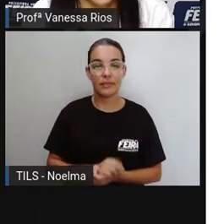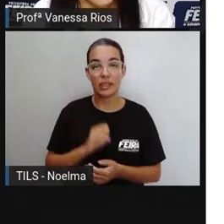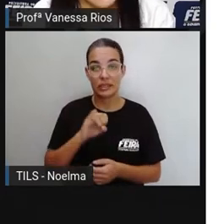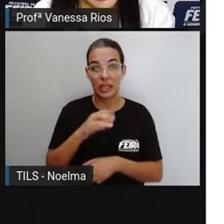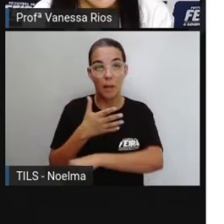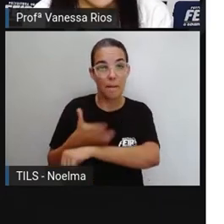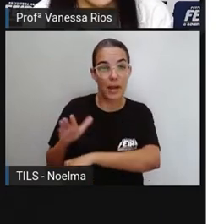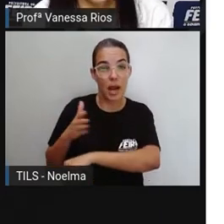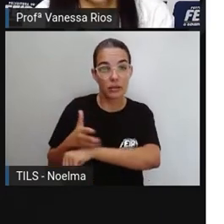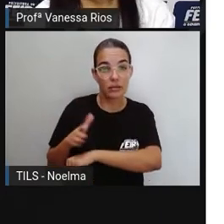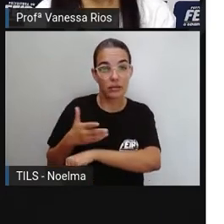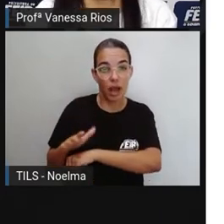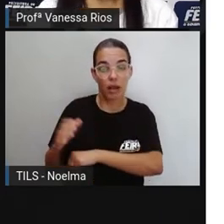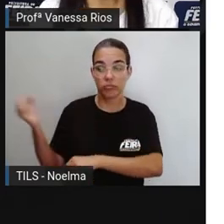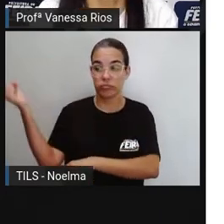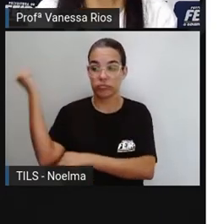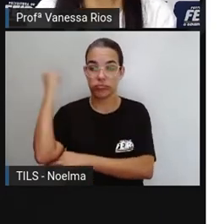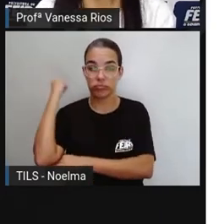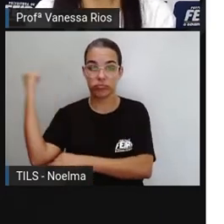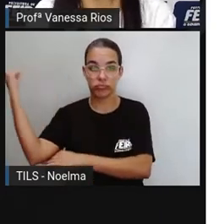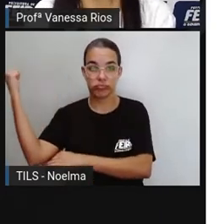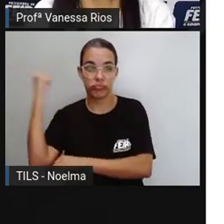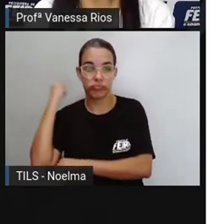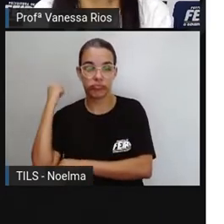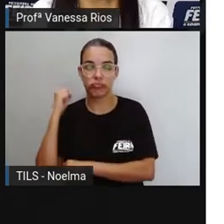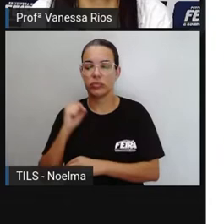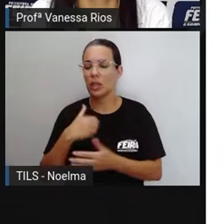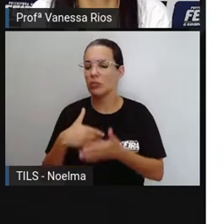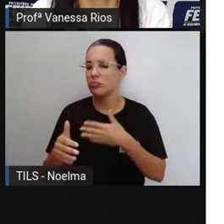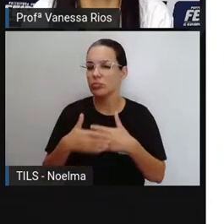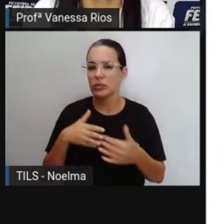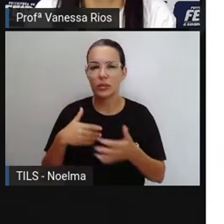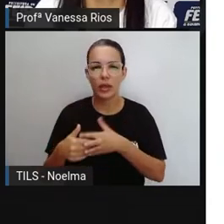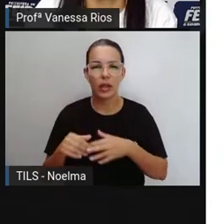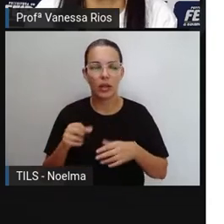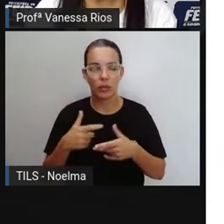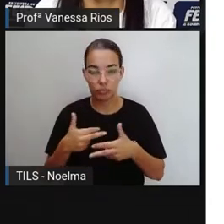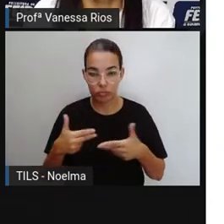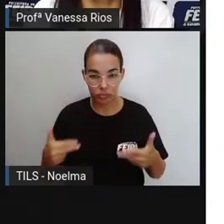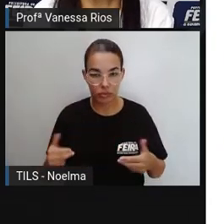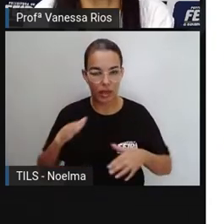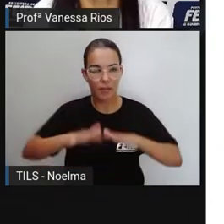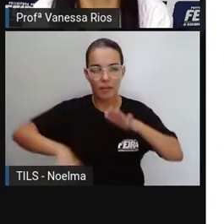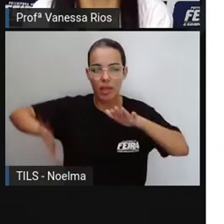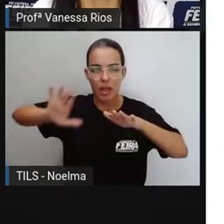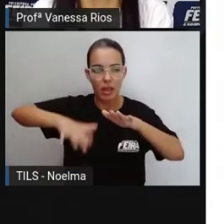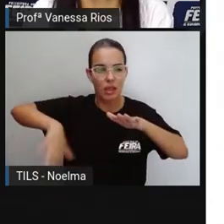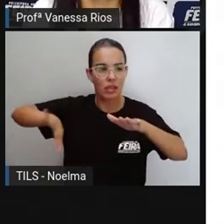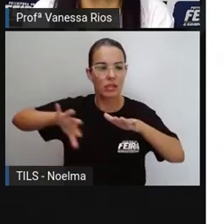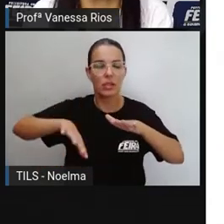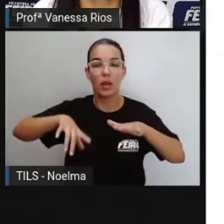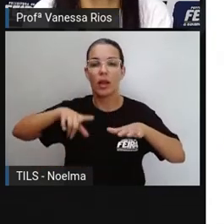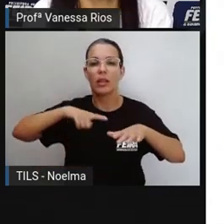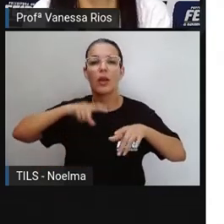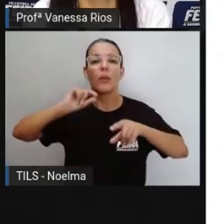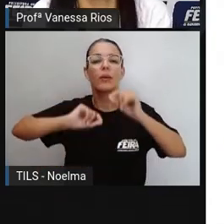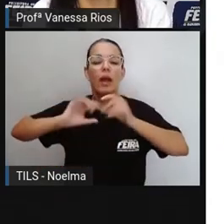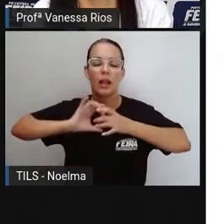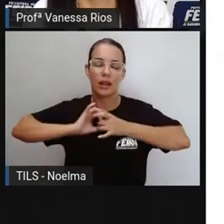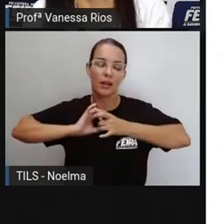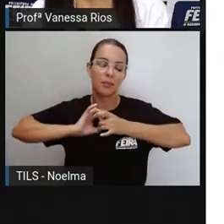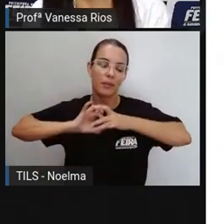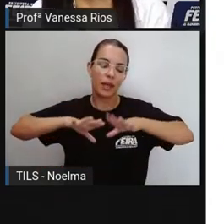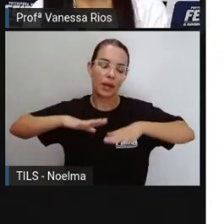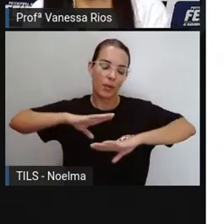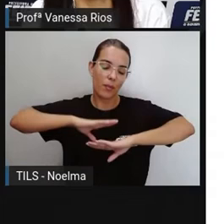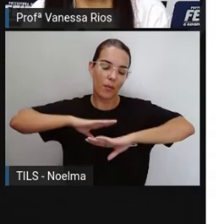praticar atividade, né, desenvolver algum tipo de exercício físico, libera no nosso corpo substâncias que no, nos